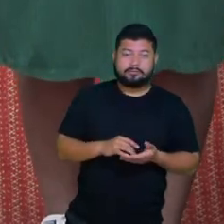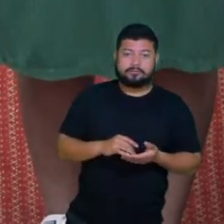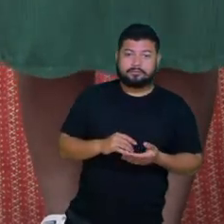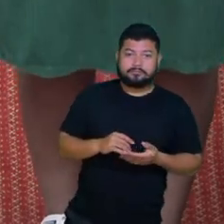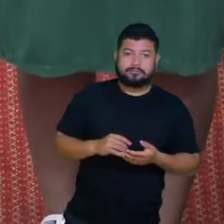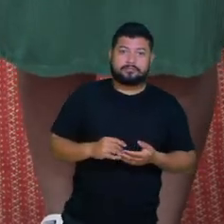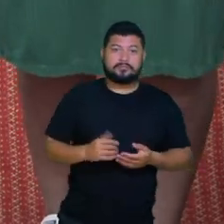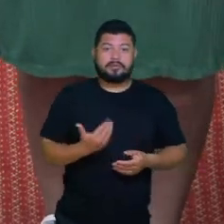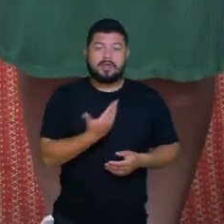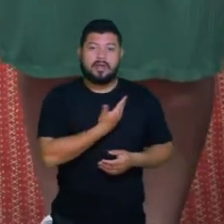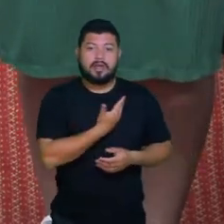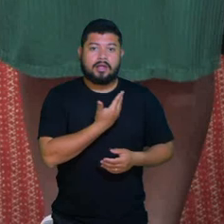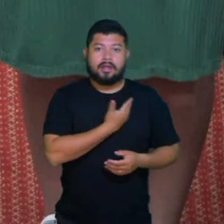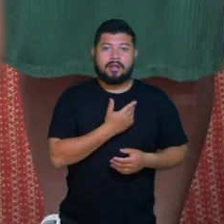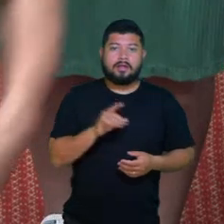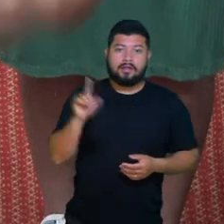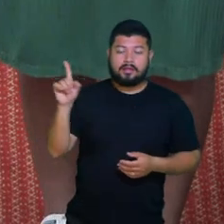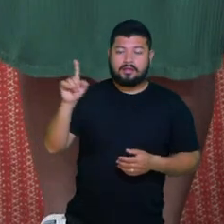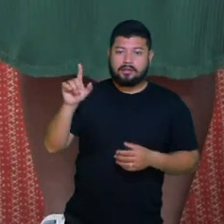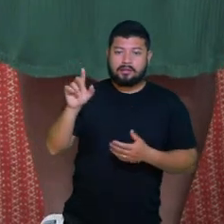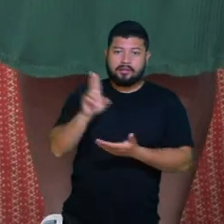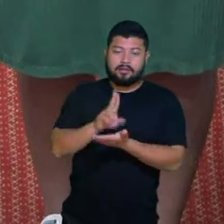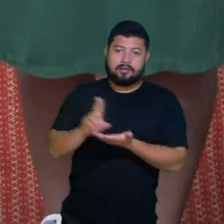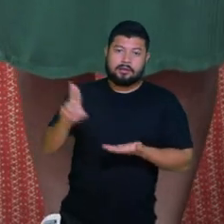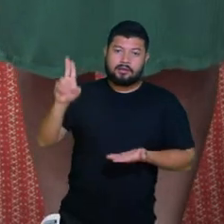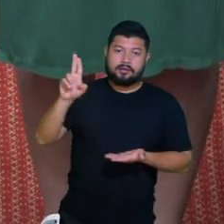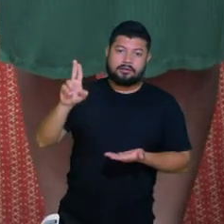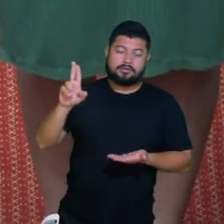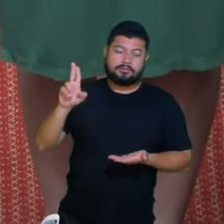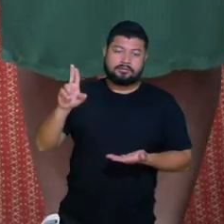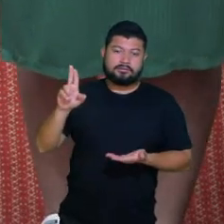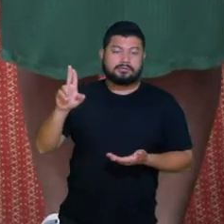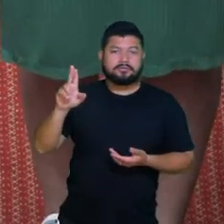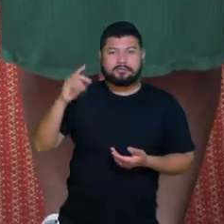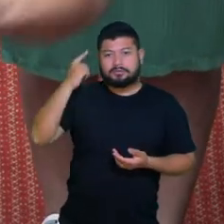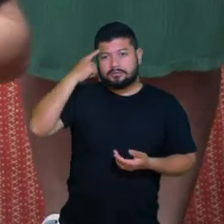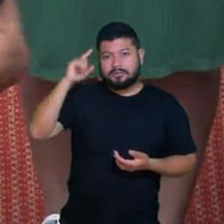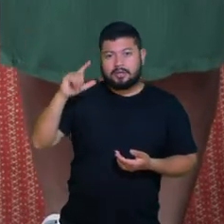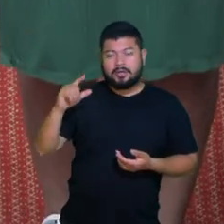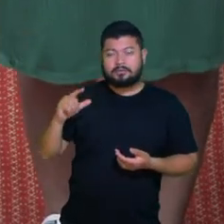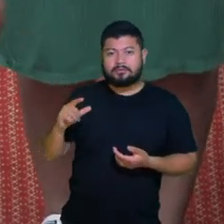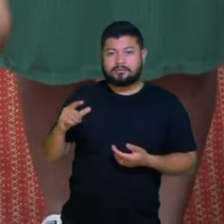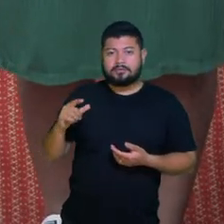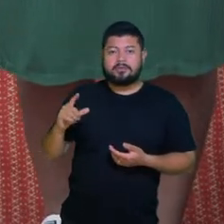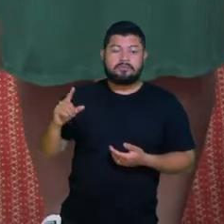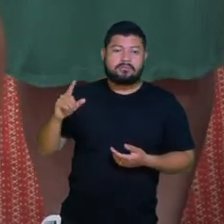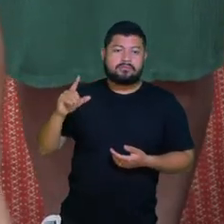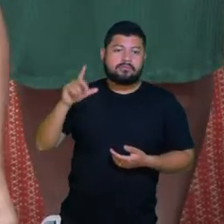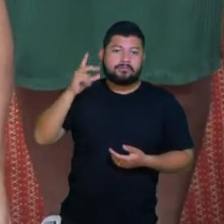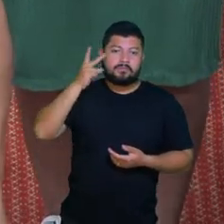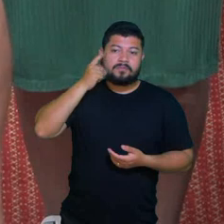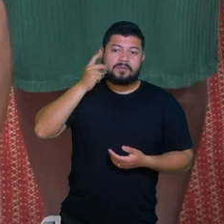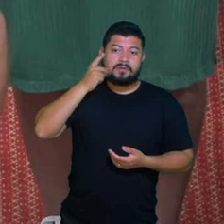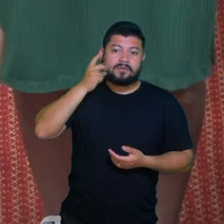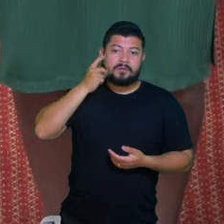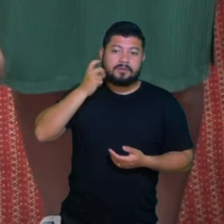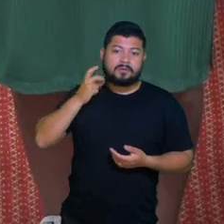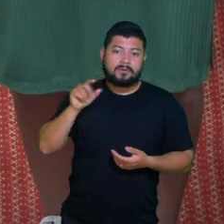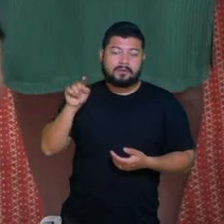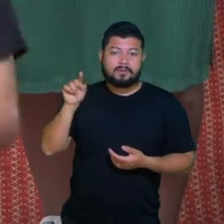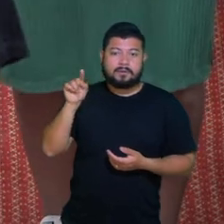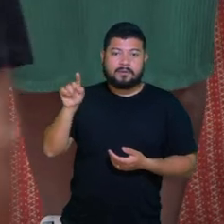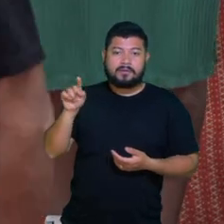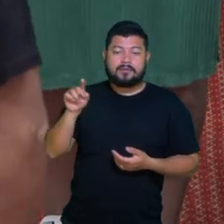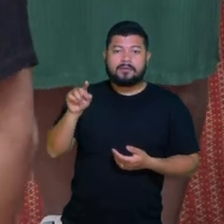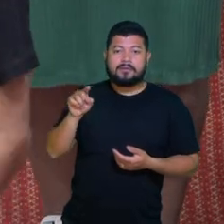nosso da Universidade acho que lá do do Ceará do Nordeste Não me recordo o nome agora sobre o